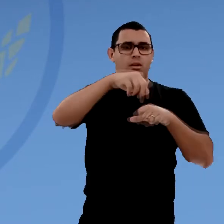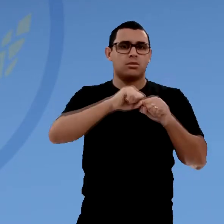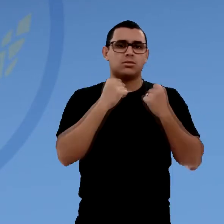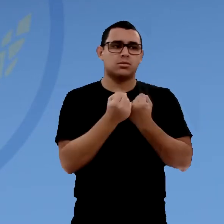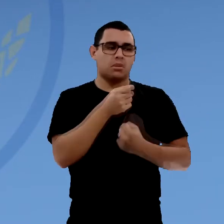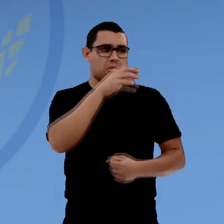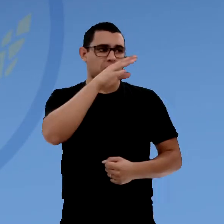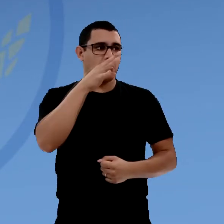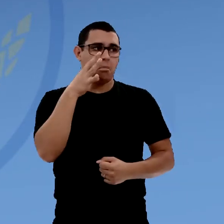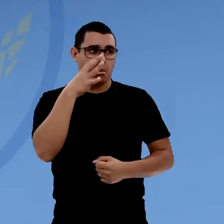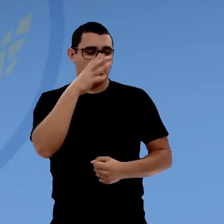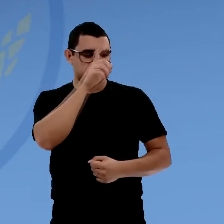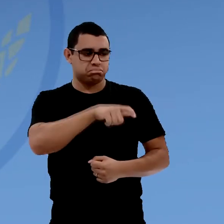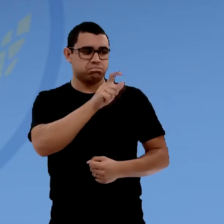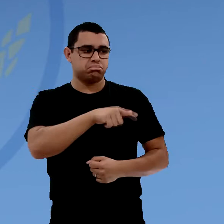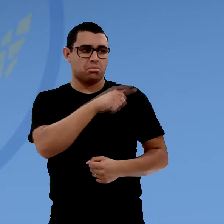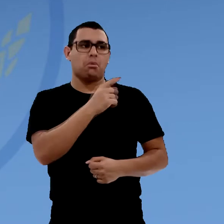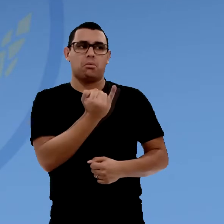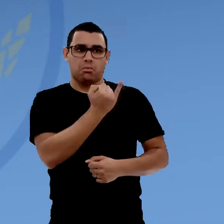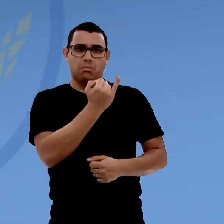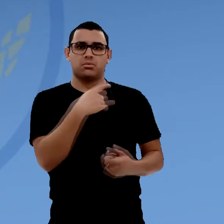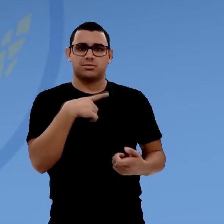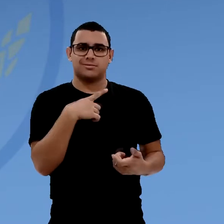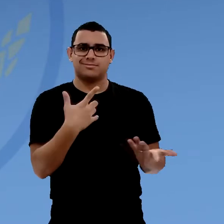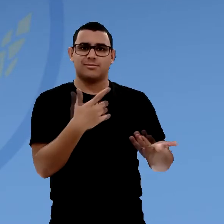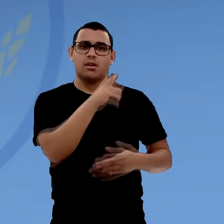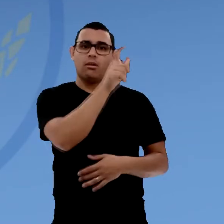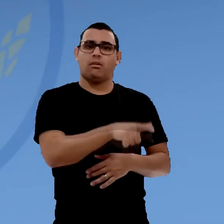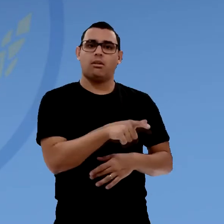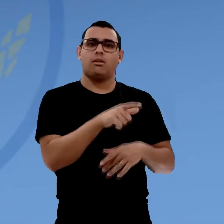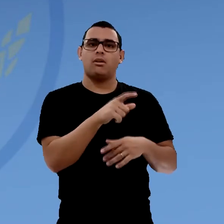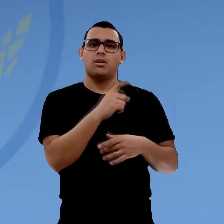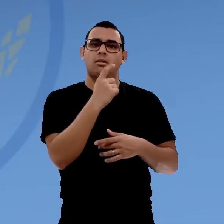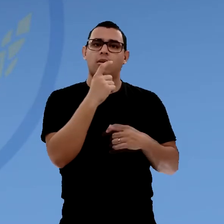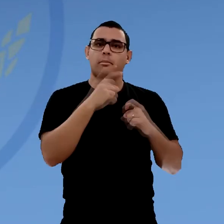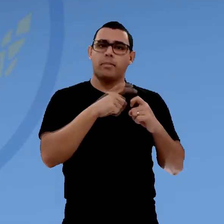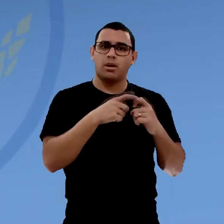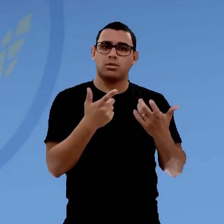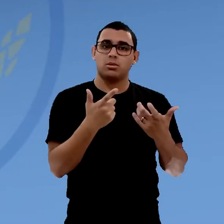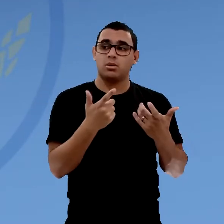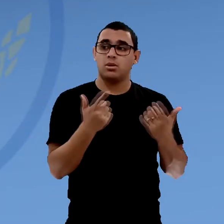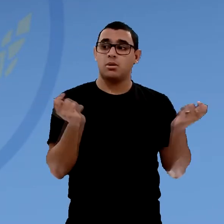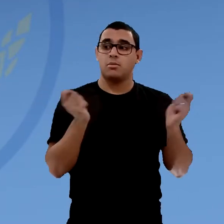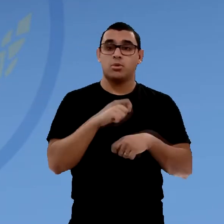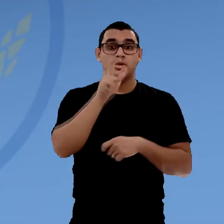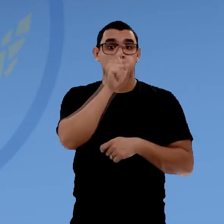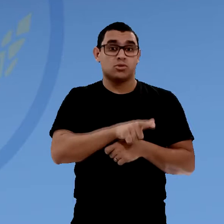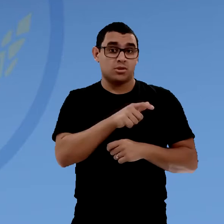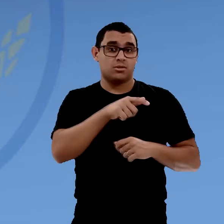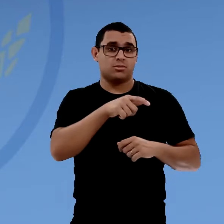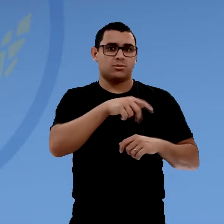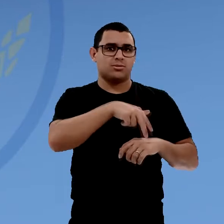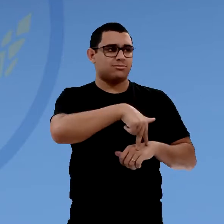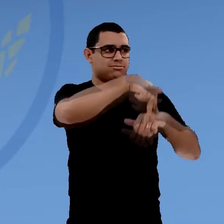reconhecidamente pela sociedade tem um status mais elevado, o que faz dele ter uma posição